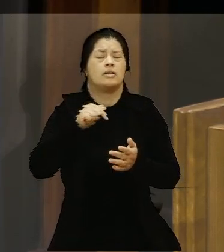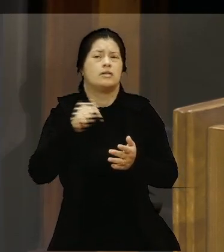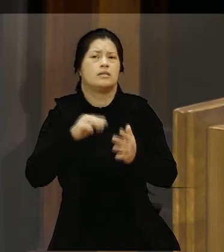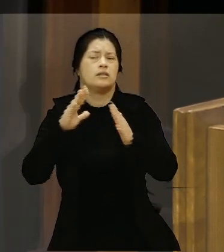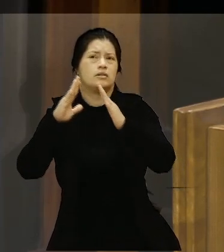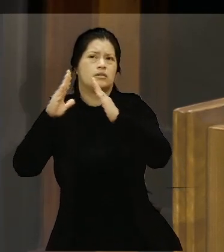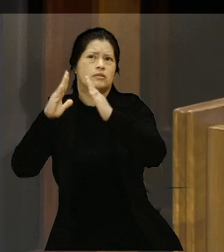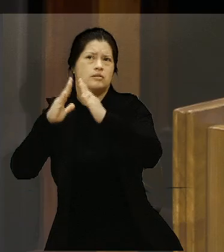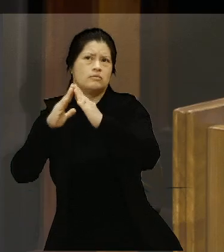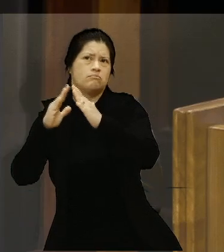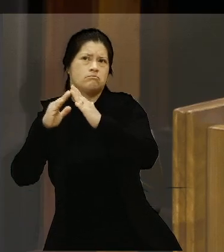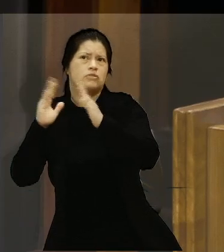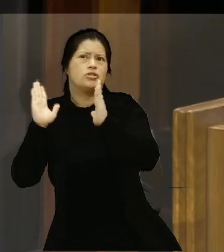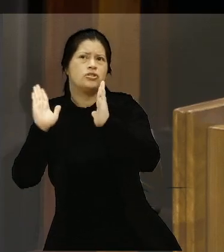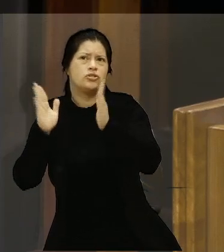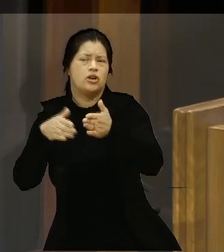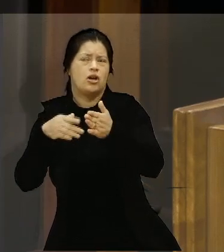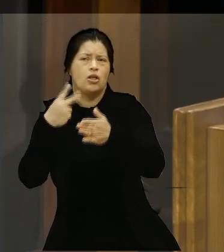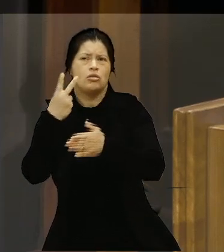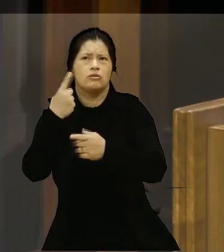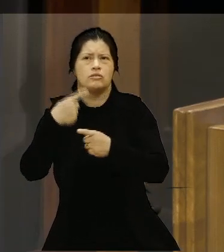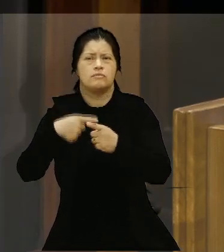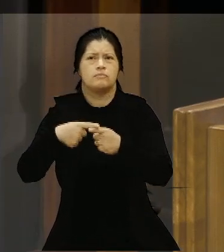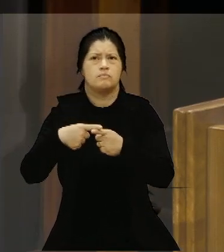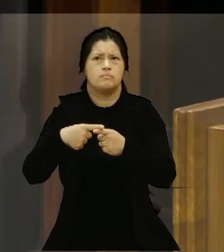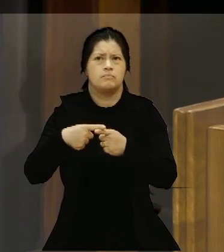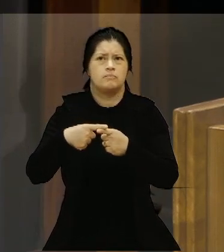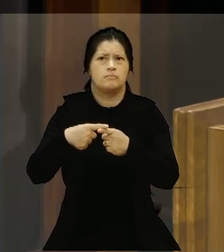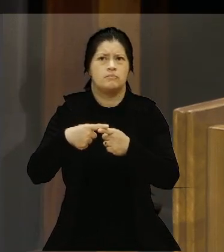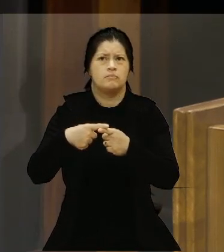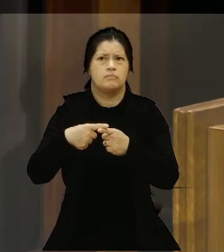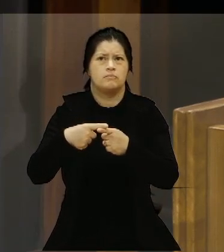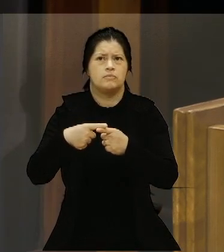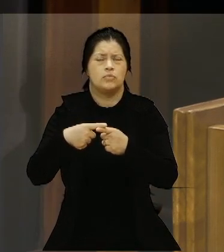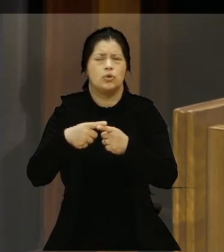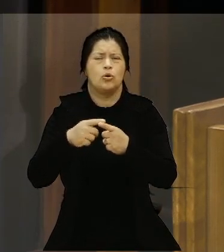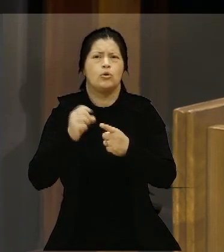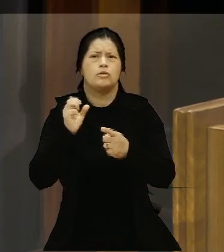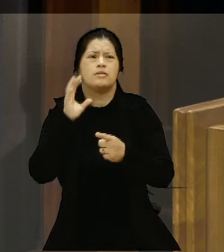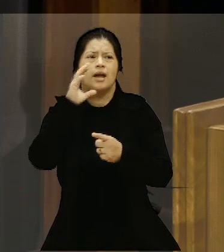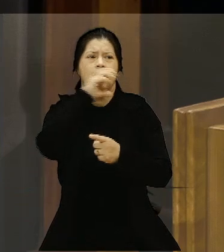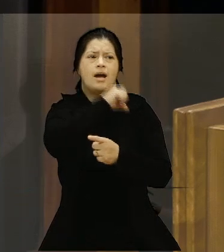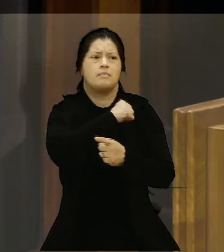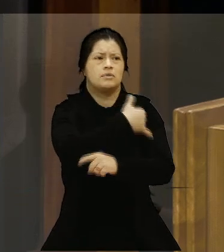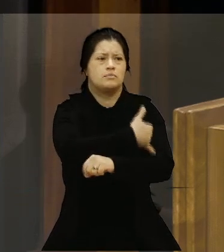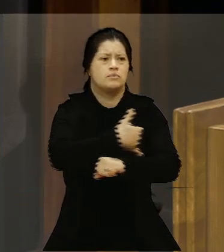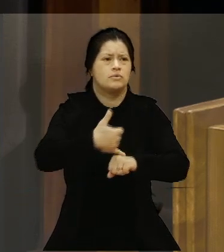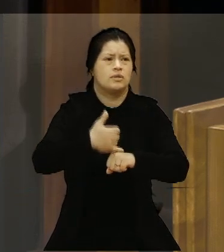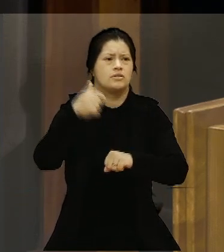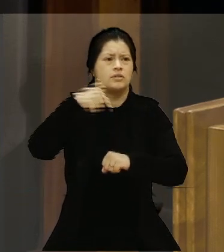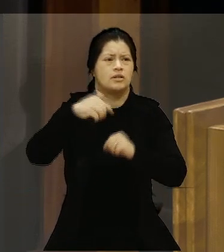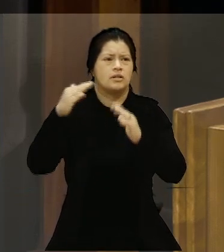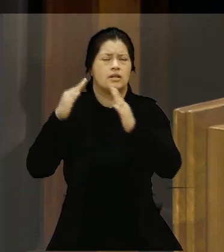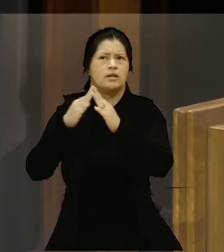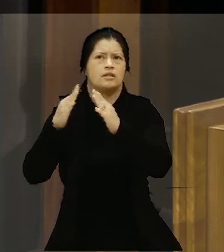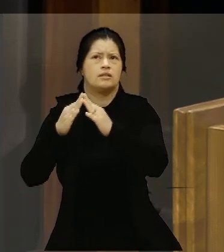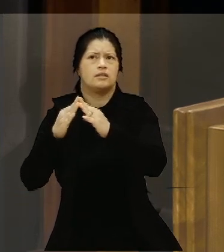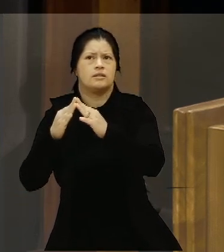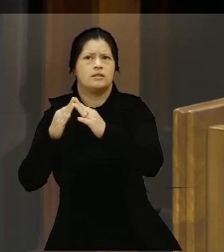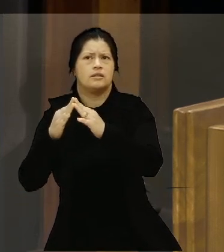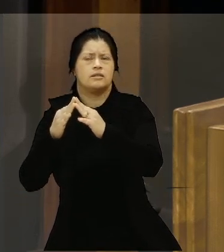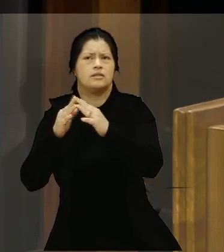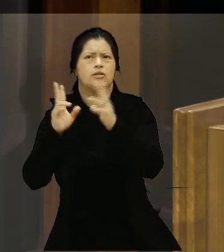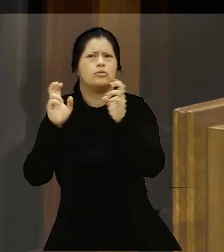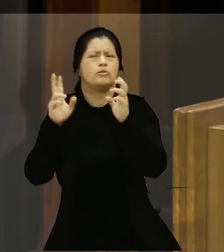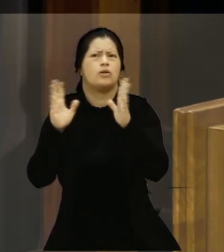casa, por duas vezes, né? Duas breves passagens aqui também. Fui solicitado desse assunto e